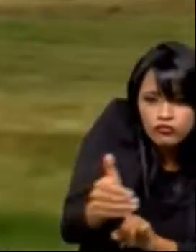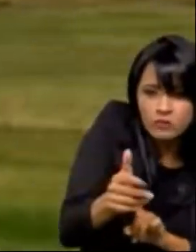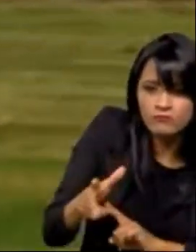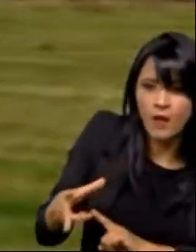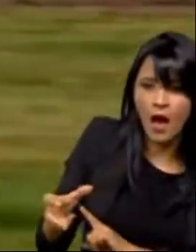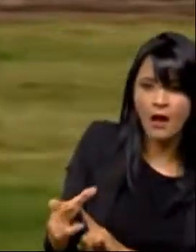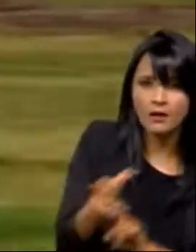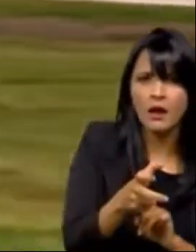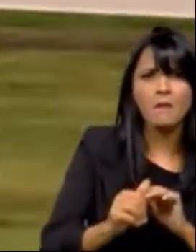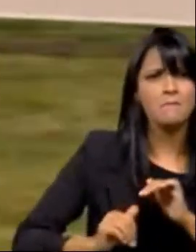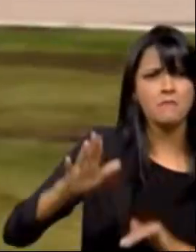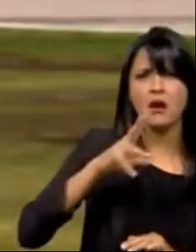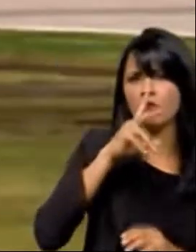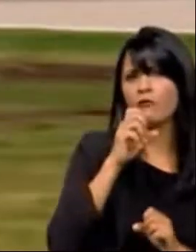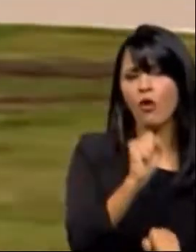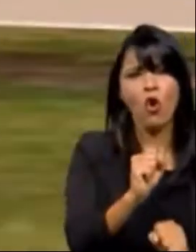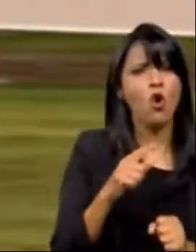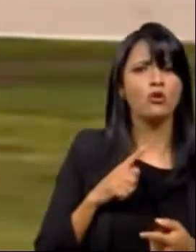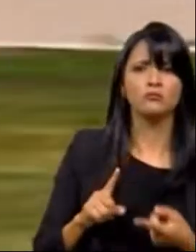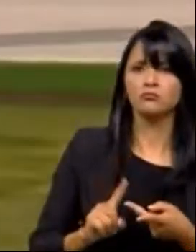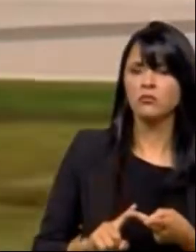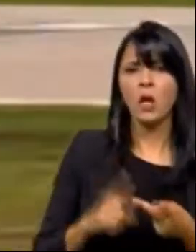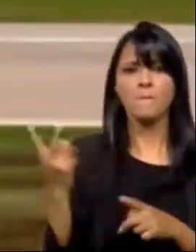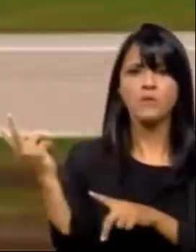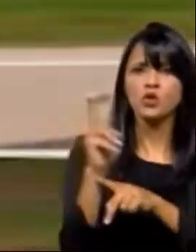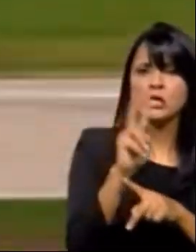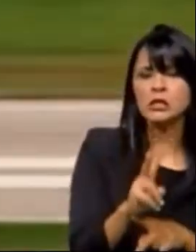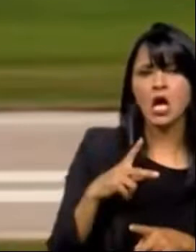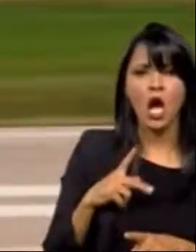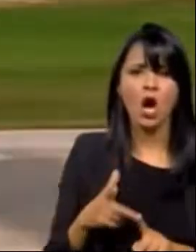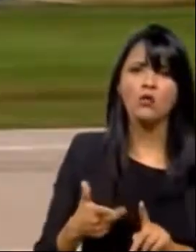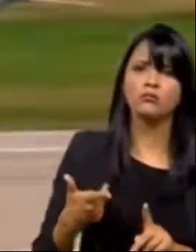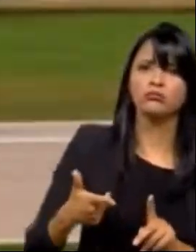de proteção, os armamentos integrados e que serão empregados.